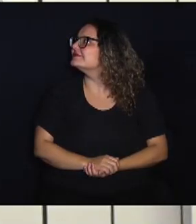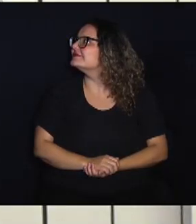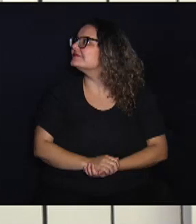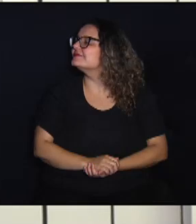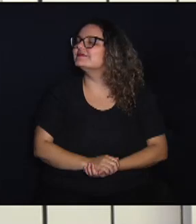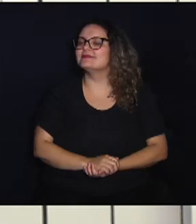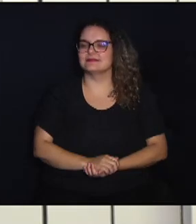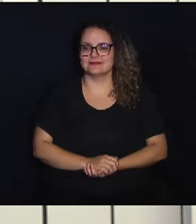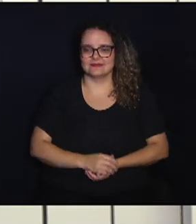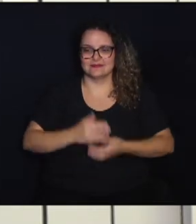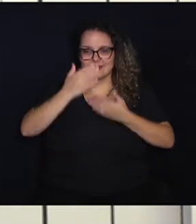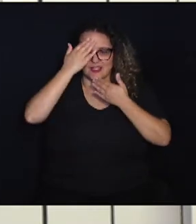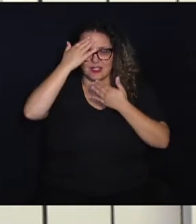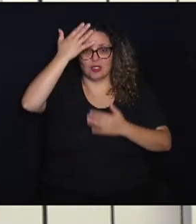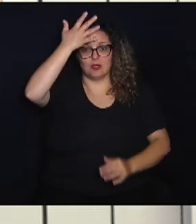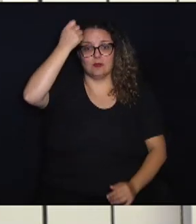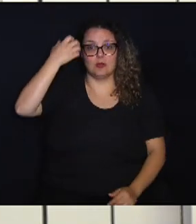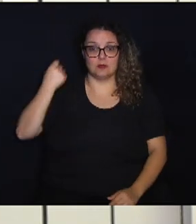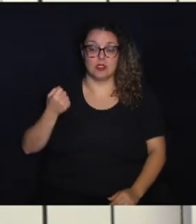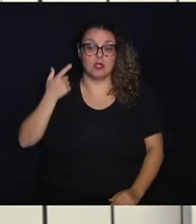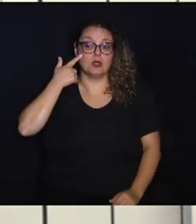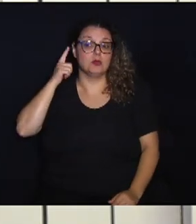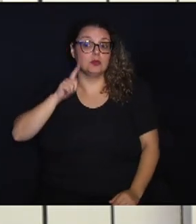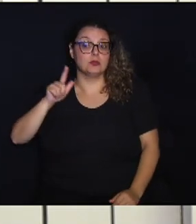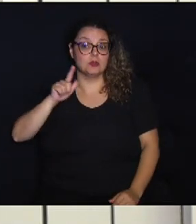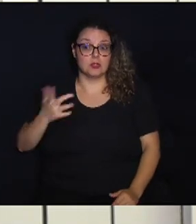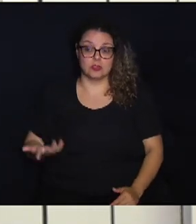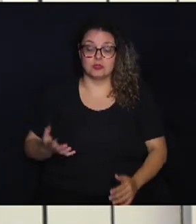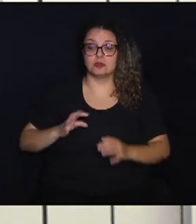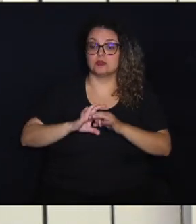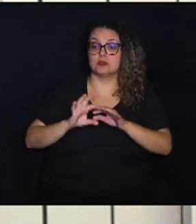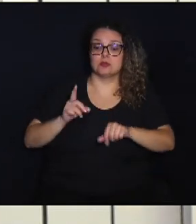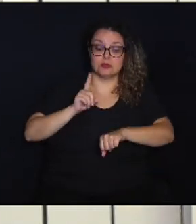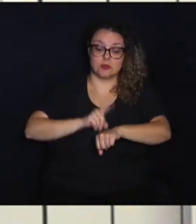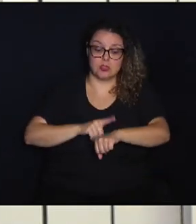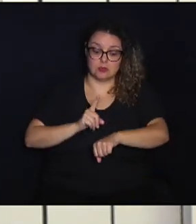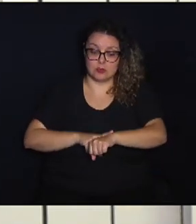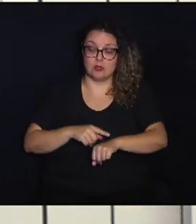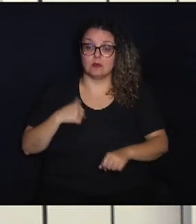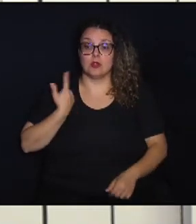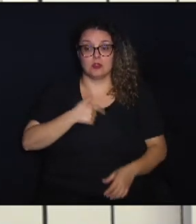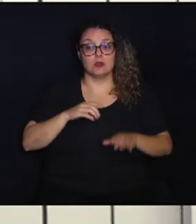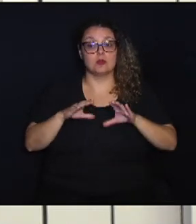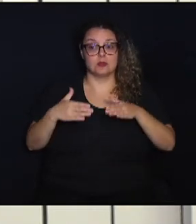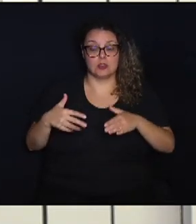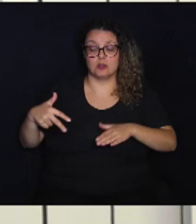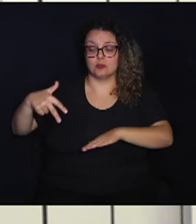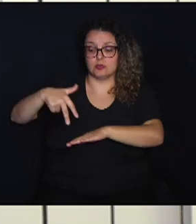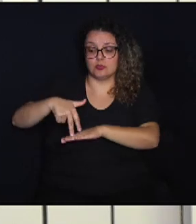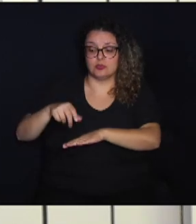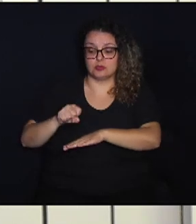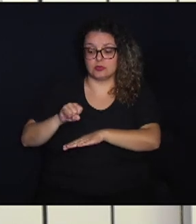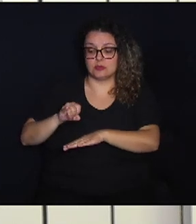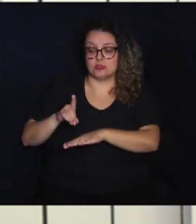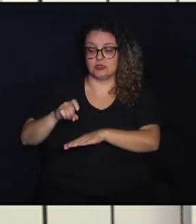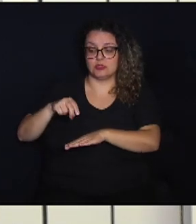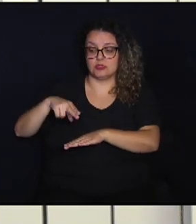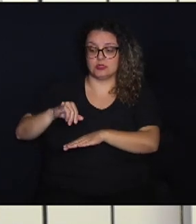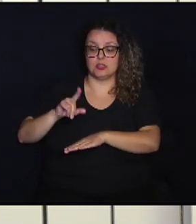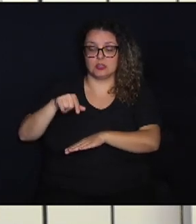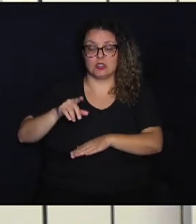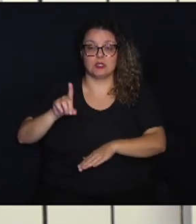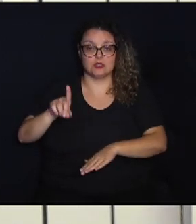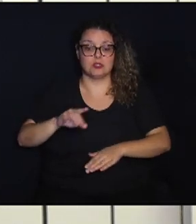Muito obrigado, Rúbia de Oliveira. E claro, né, disponibilidade do tempo com a nossa equipe do Sidney Furtado, que é diretor da